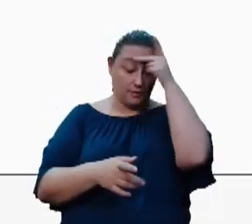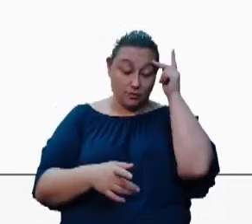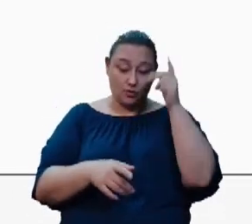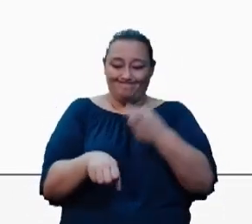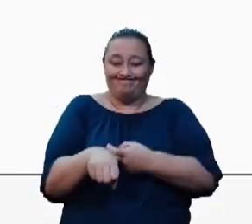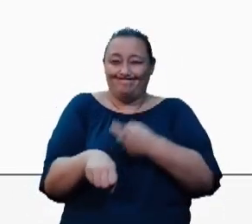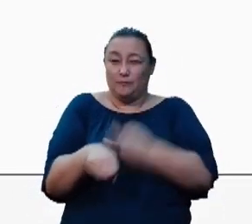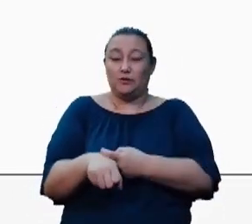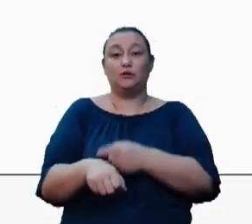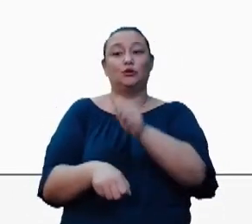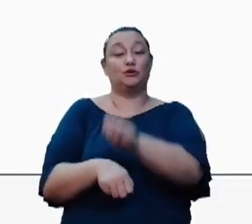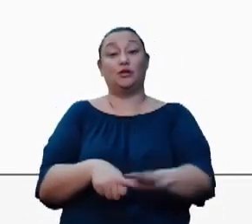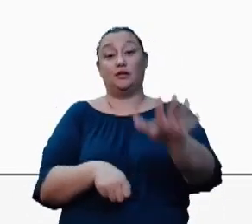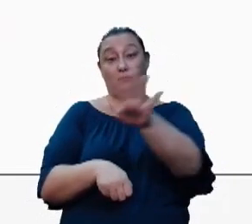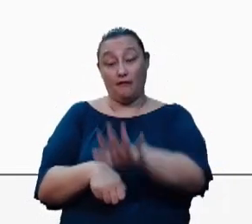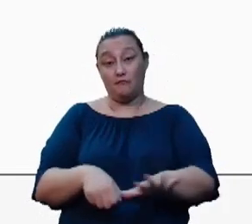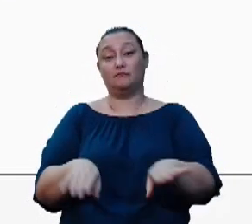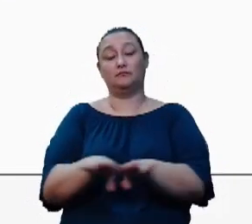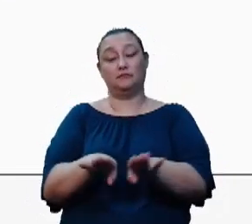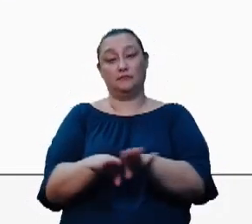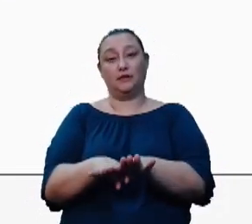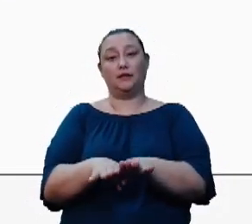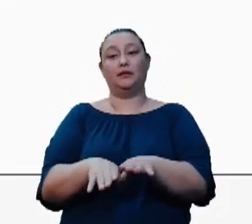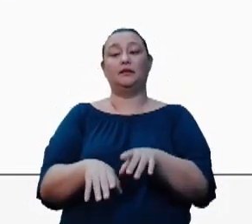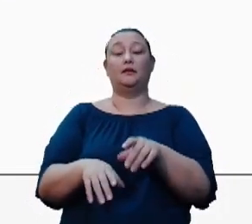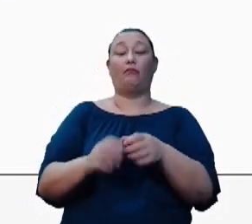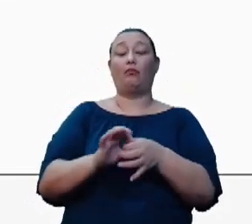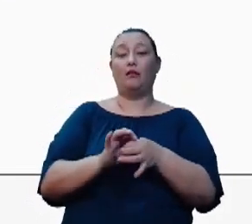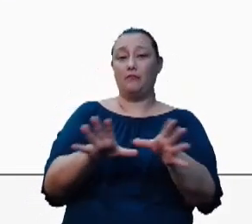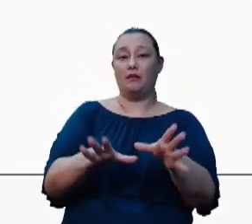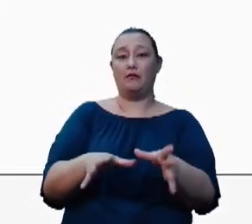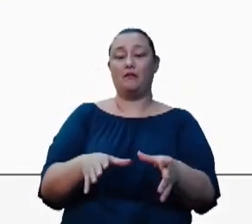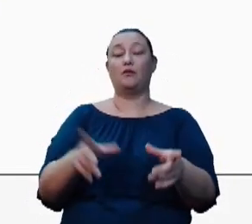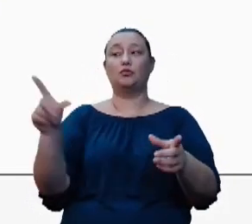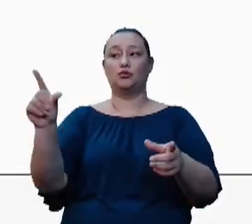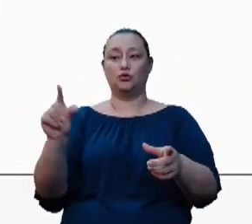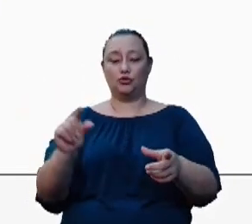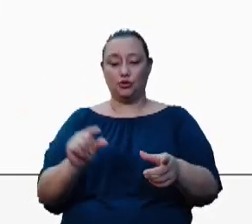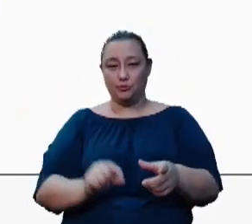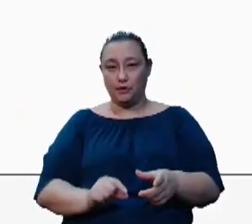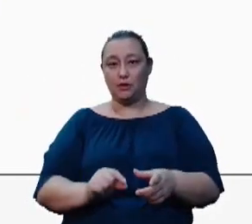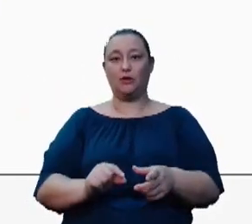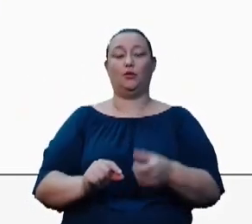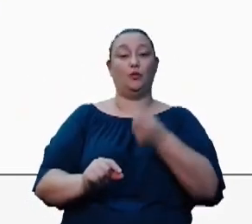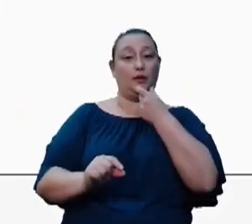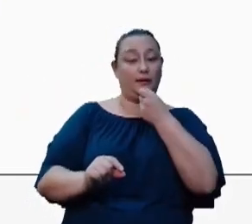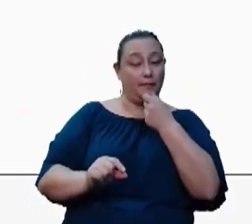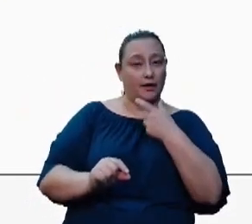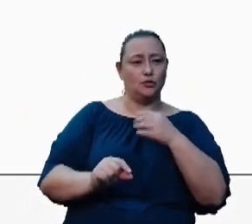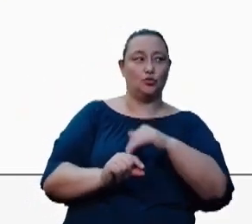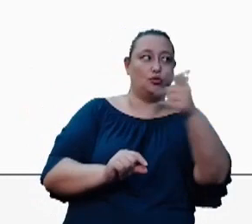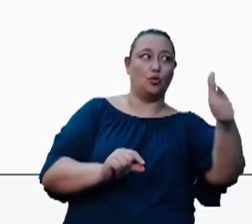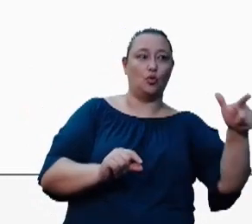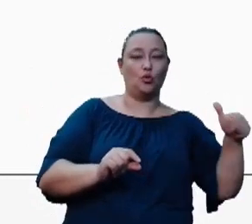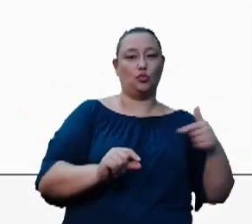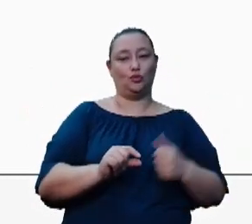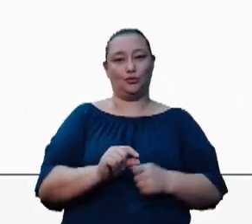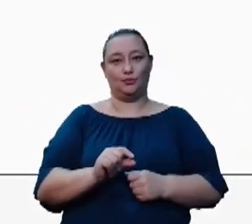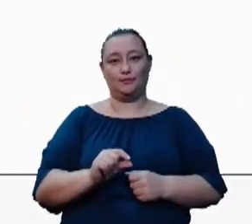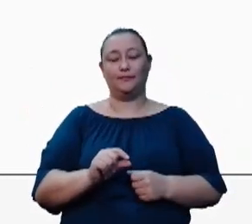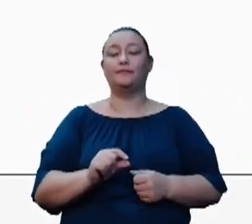em geral, o baclofeno permitiu reduzir a dosagem dos medicamentos